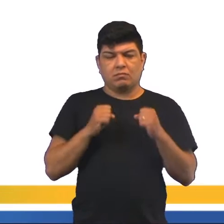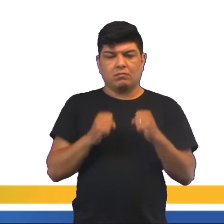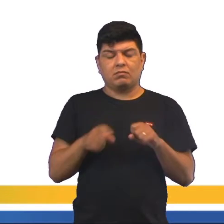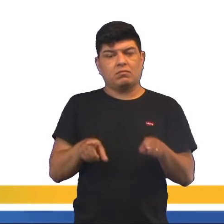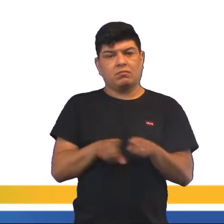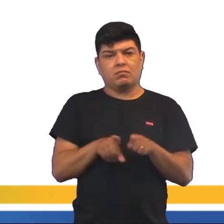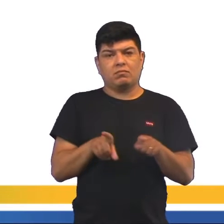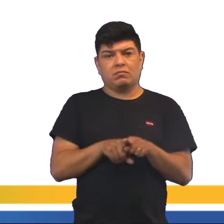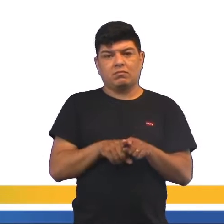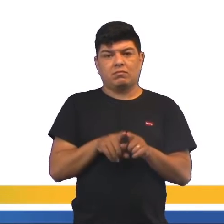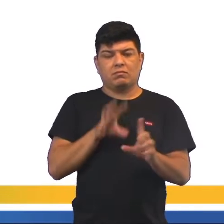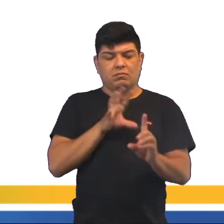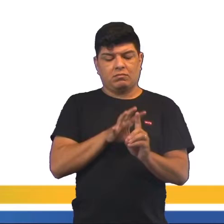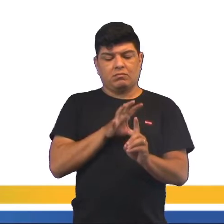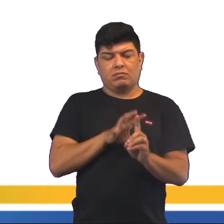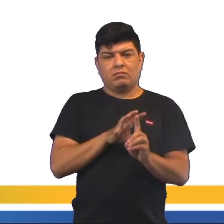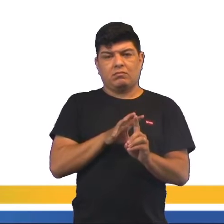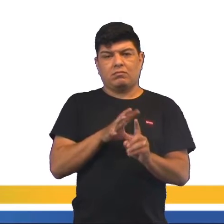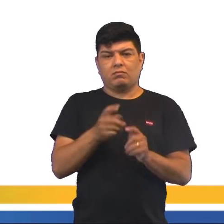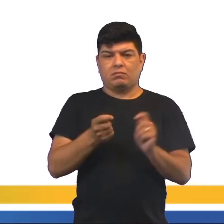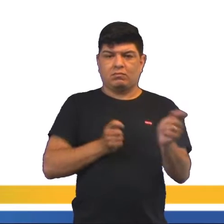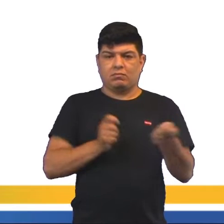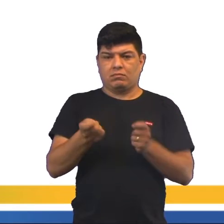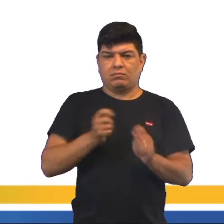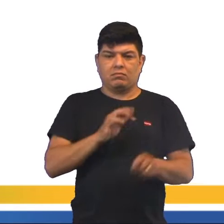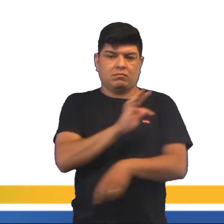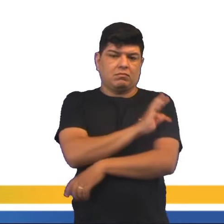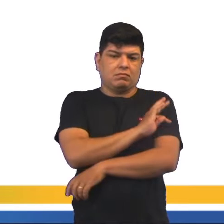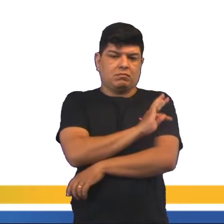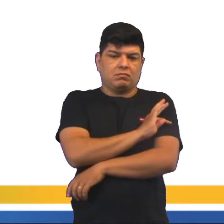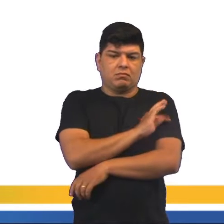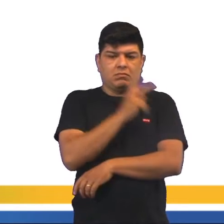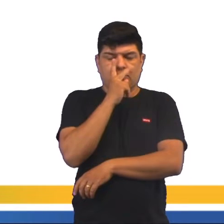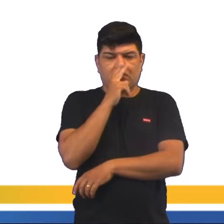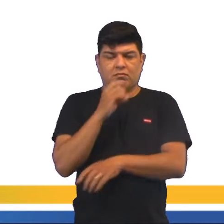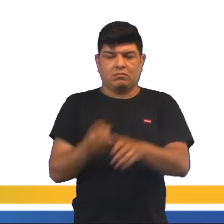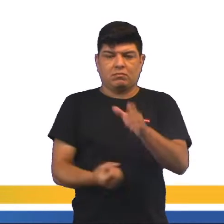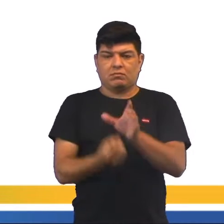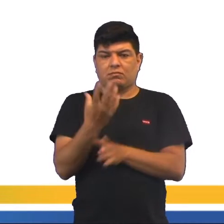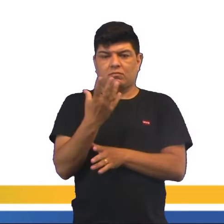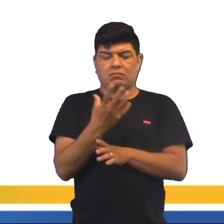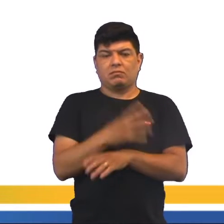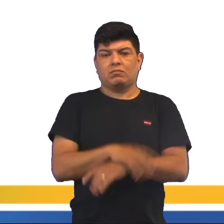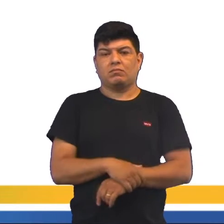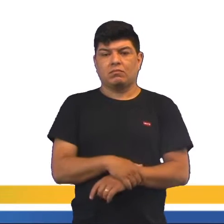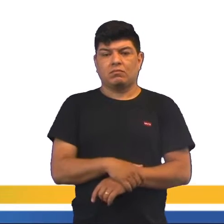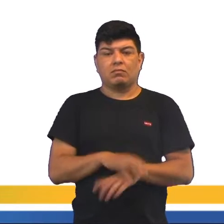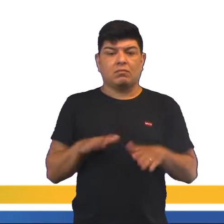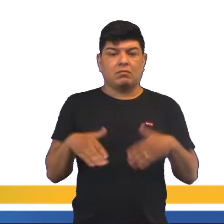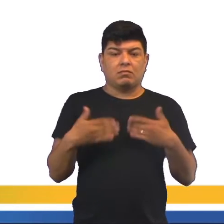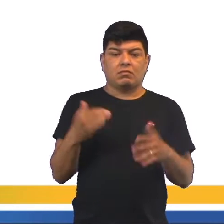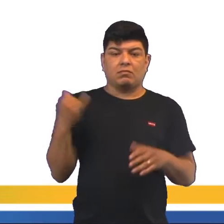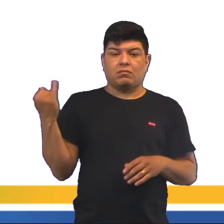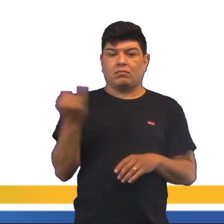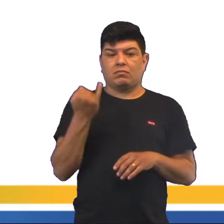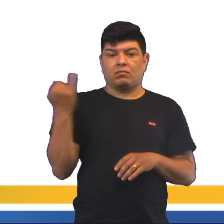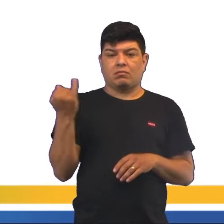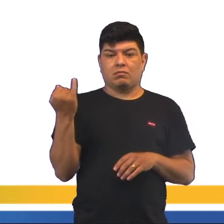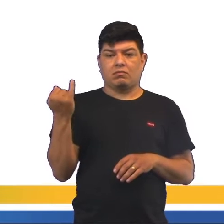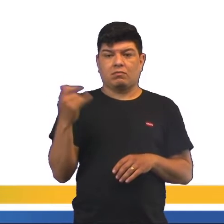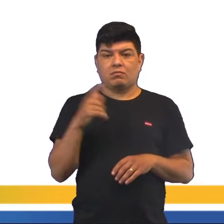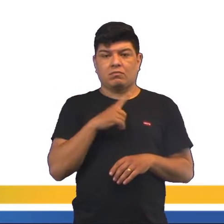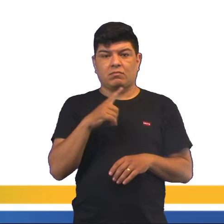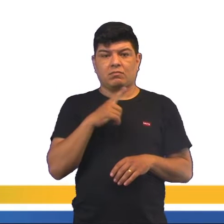ser induzida pelo domínio técnico de sua produção. Qual a importância